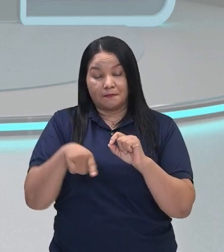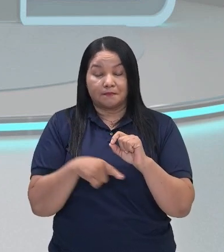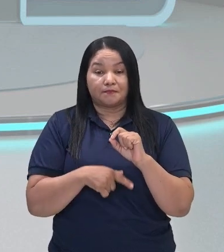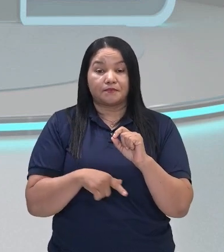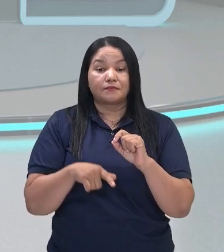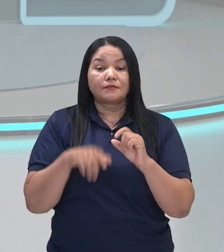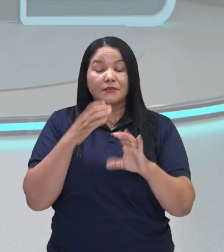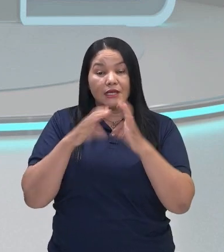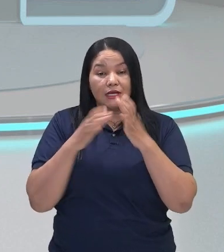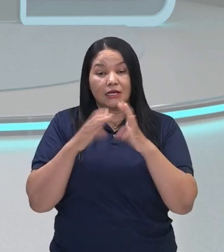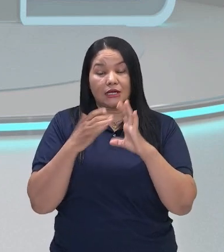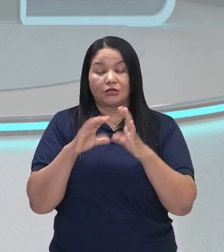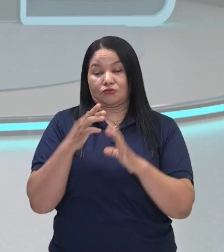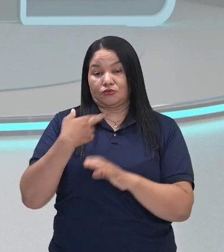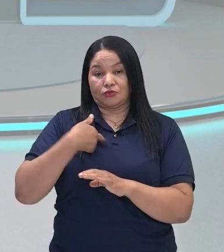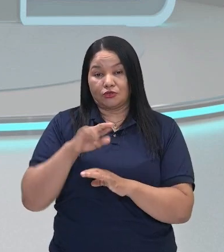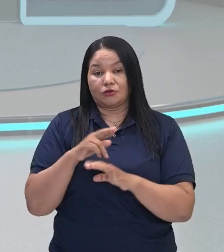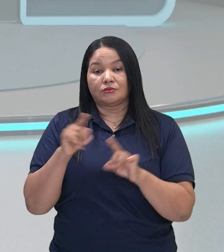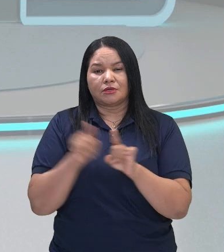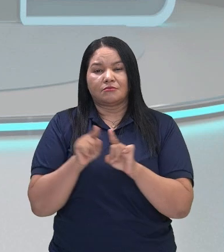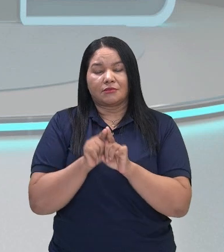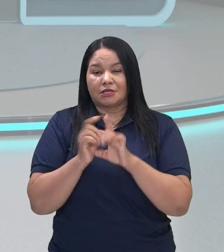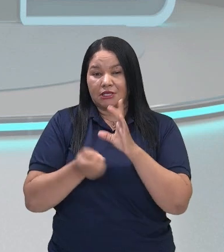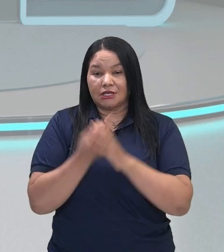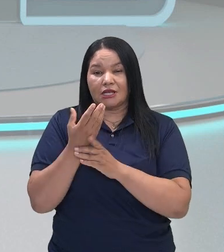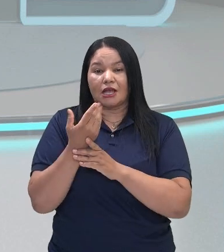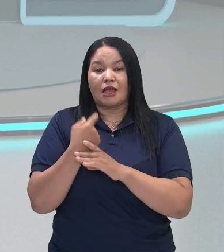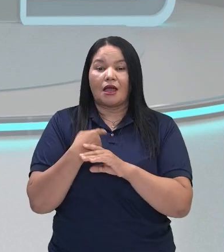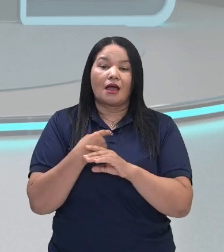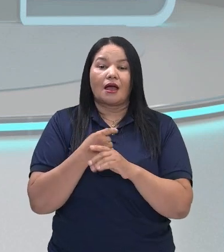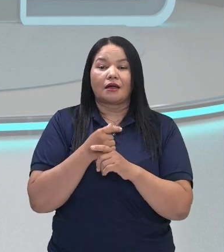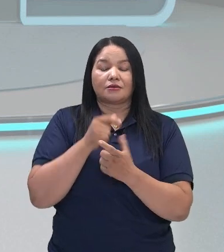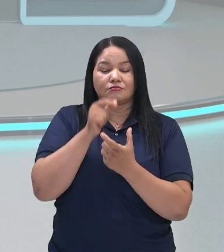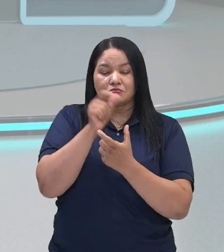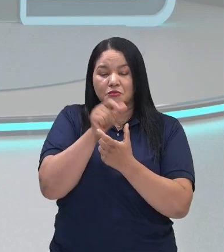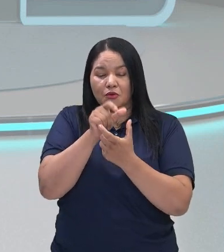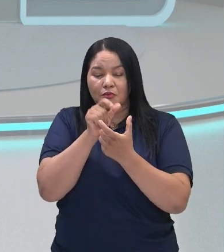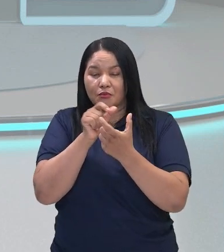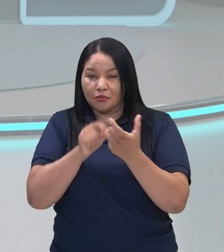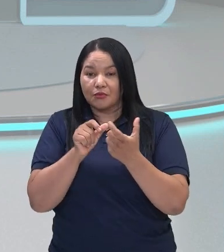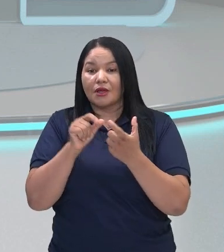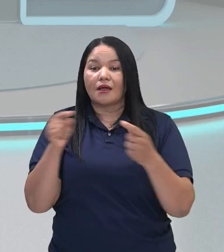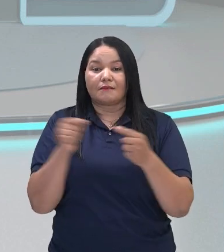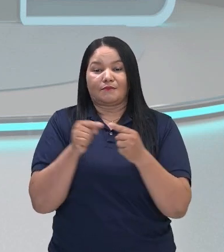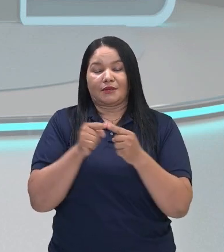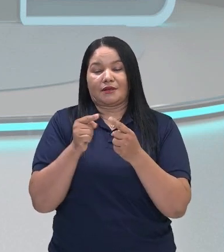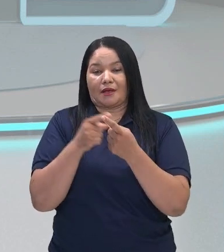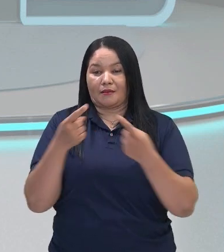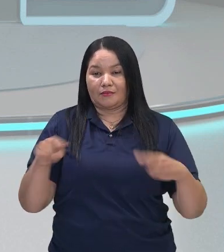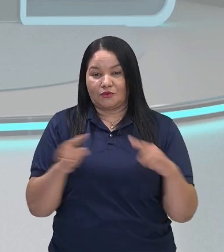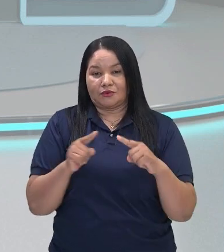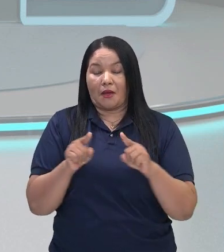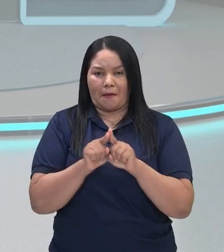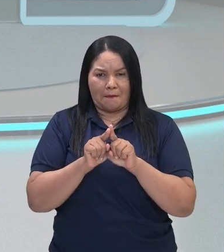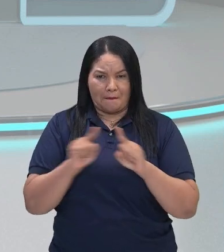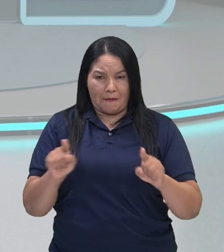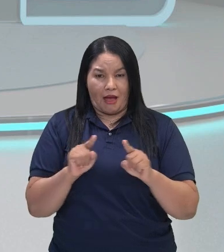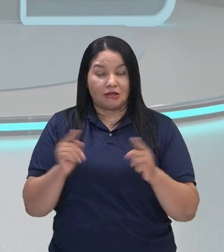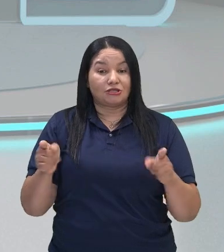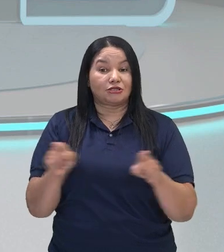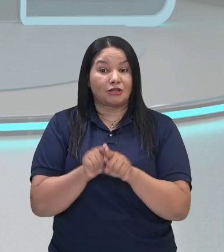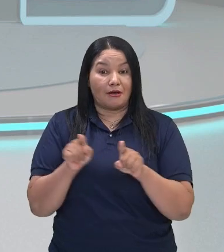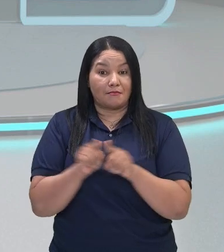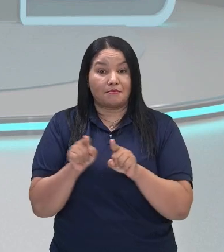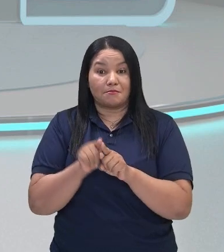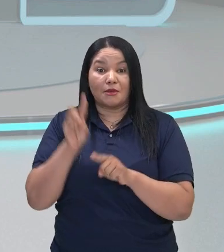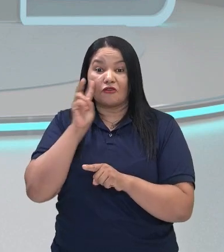que foi criada as notas musicais. Muito legal, né? Mas isso daqui também vamos